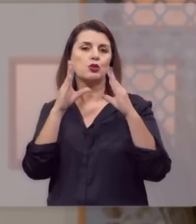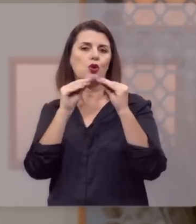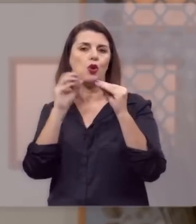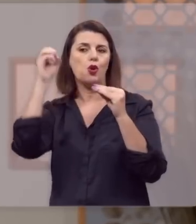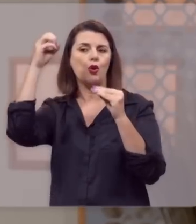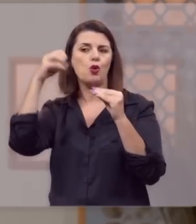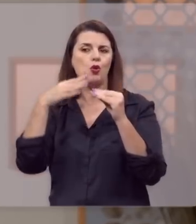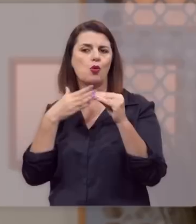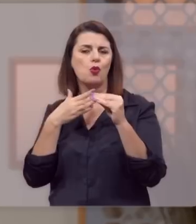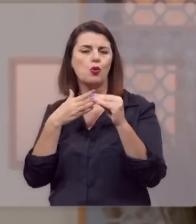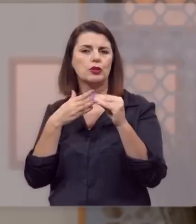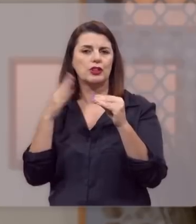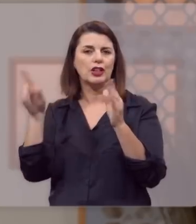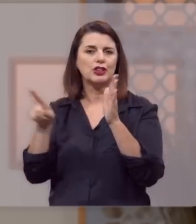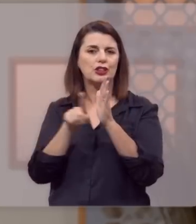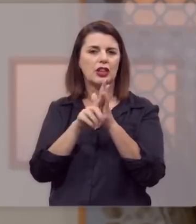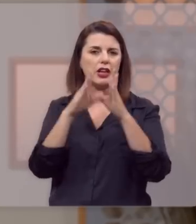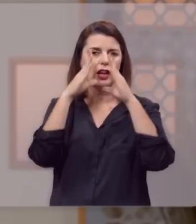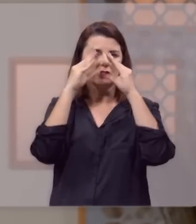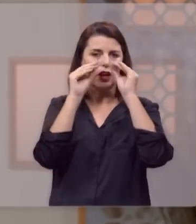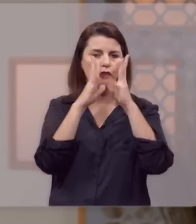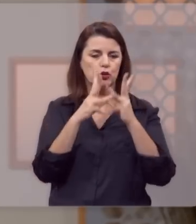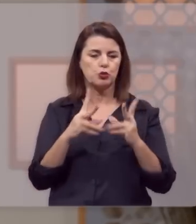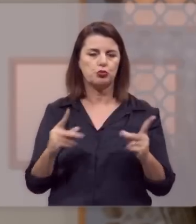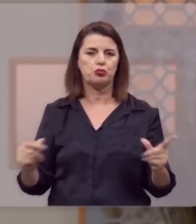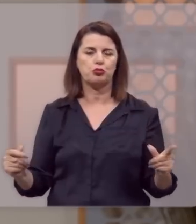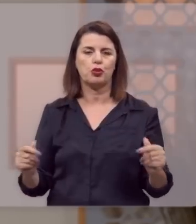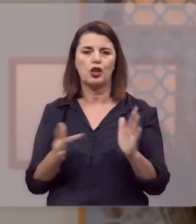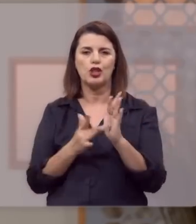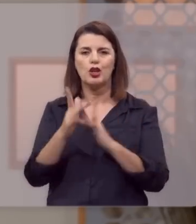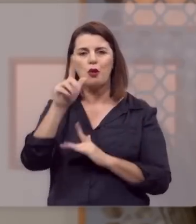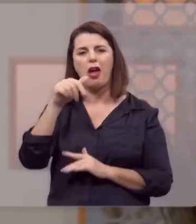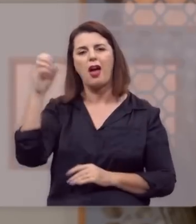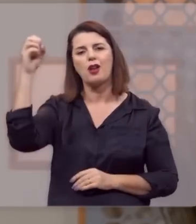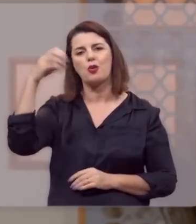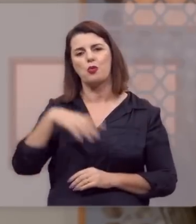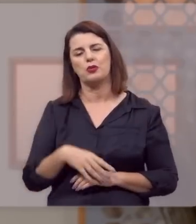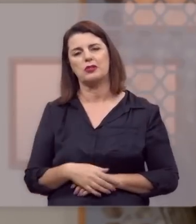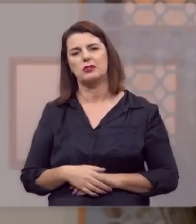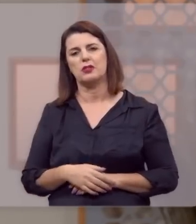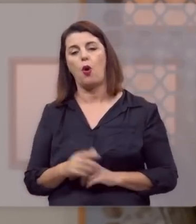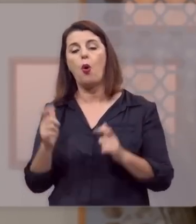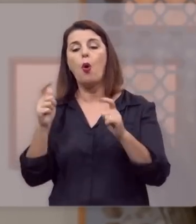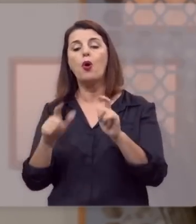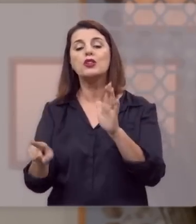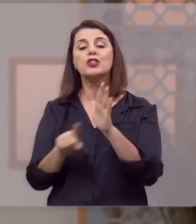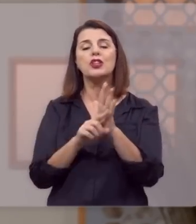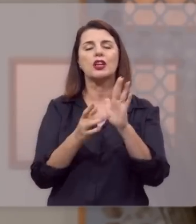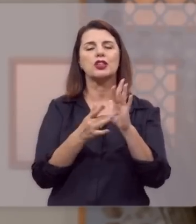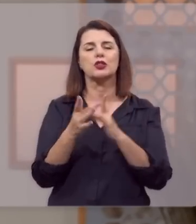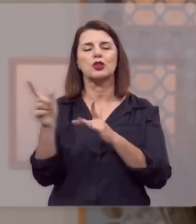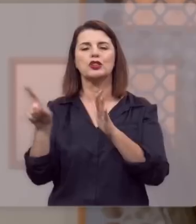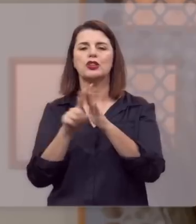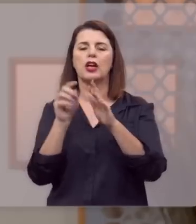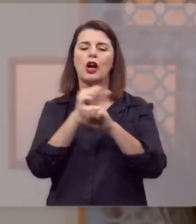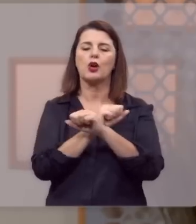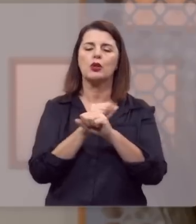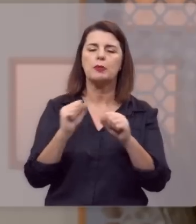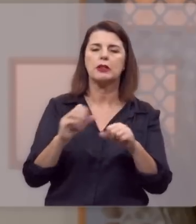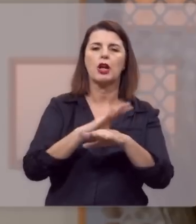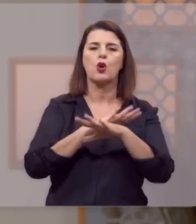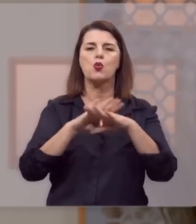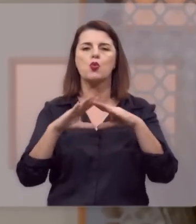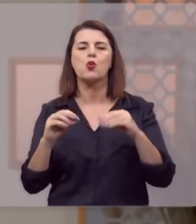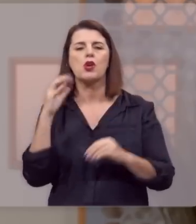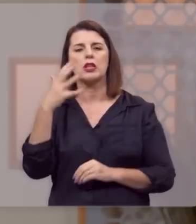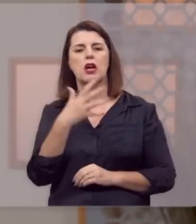luz chega, as trevas têm que ir embora. Jesus é a luz. E onde ele chega, chega a cura, chega a libertação,